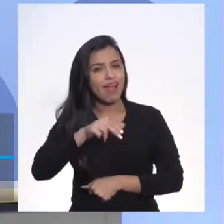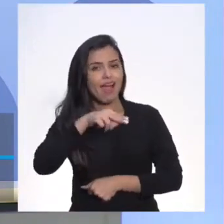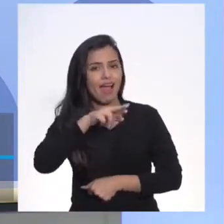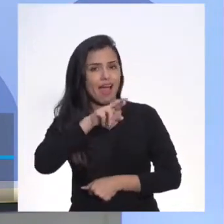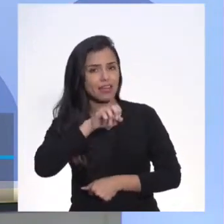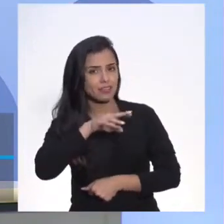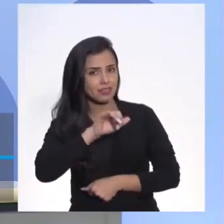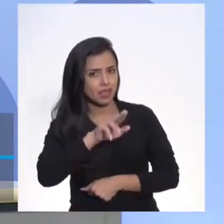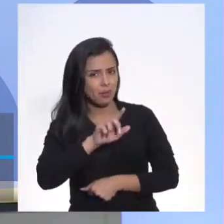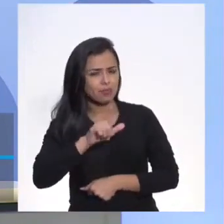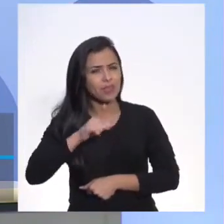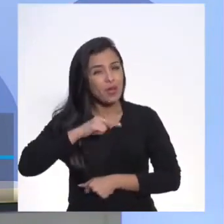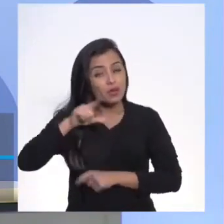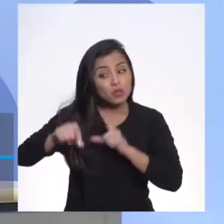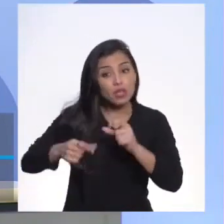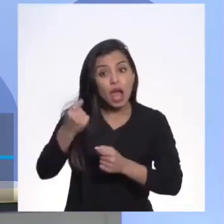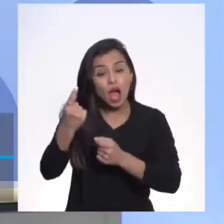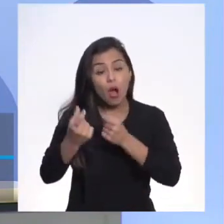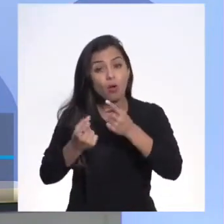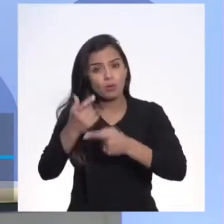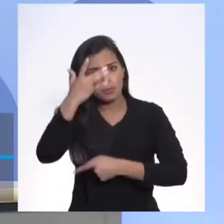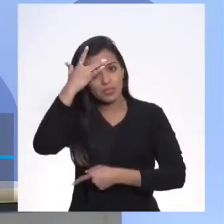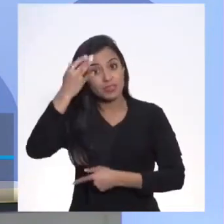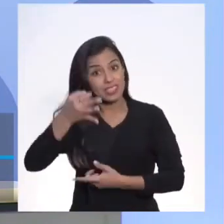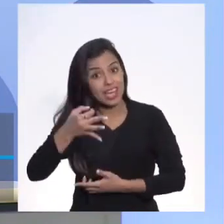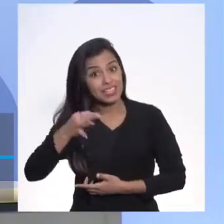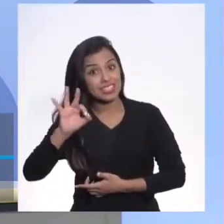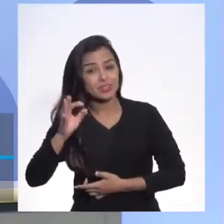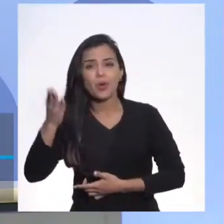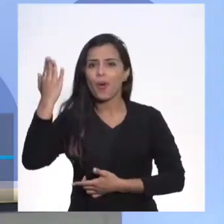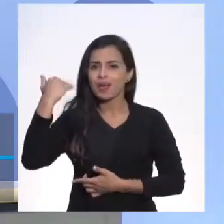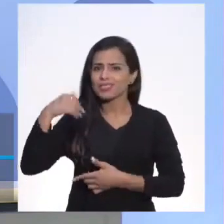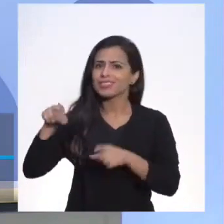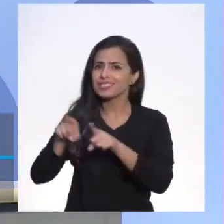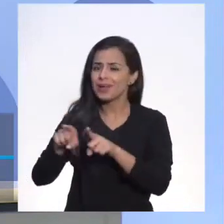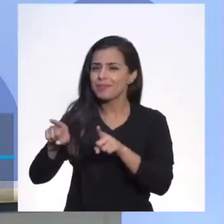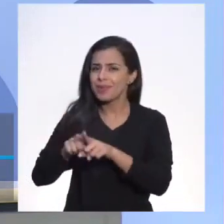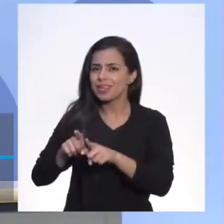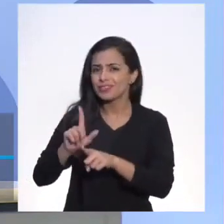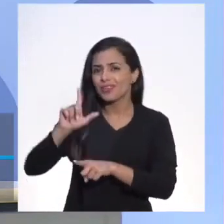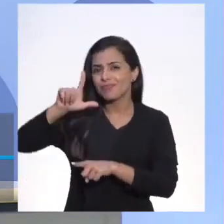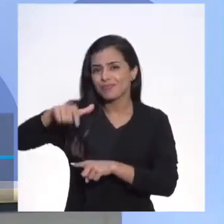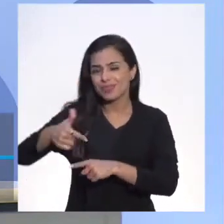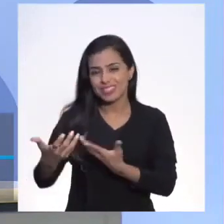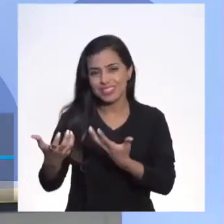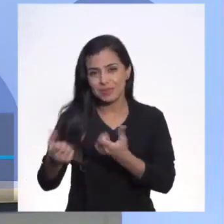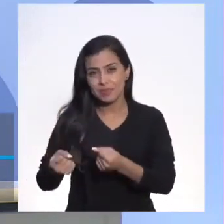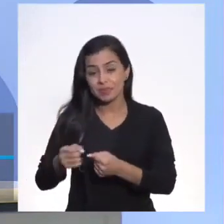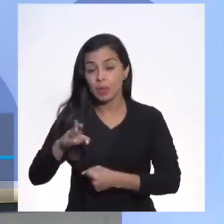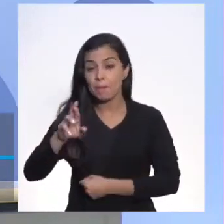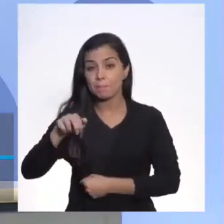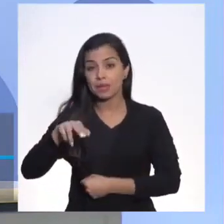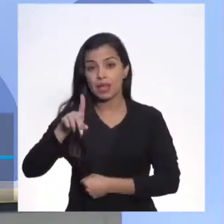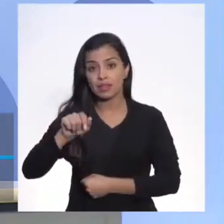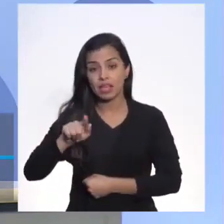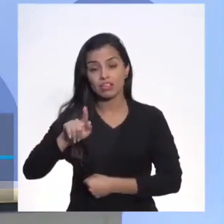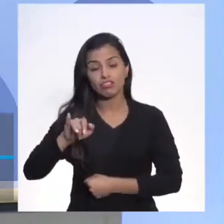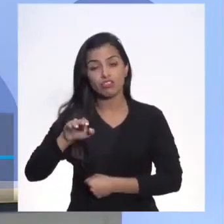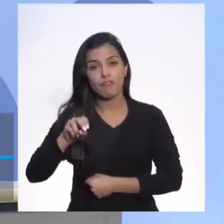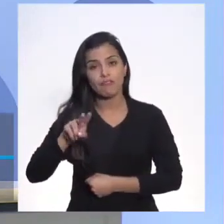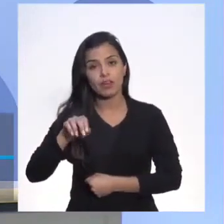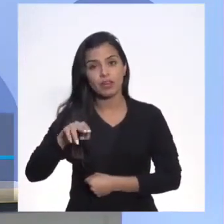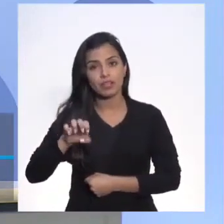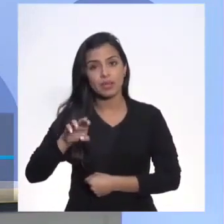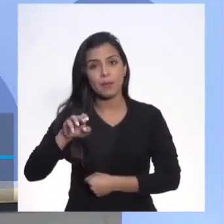que estão participando, alguns que acertaram o anterior, que só veio a resposta depois para a gente. Então, alunos Brenda, Giovanni,